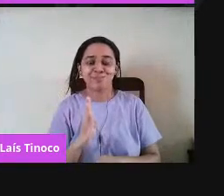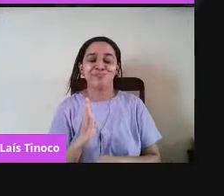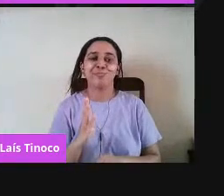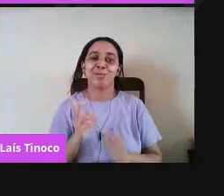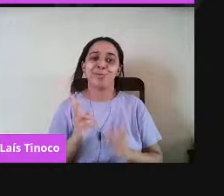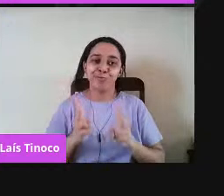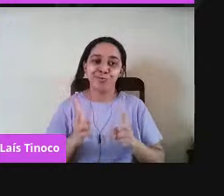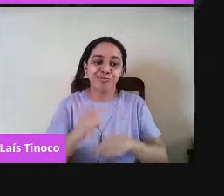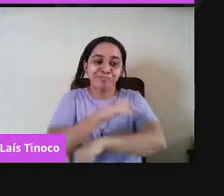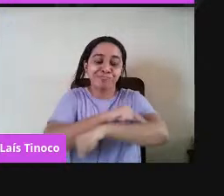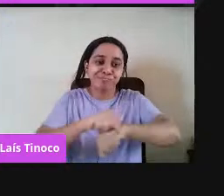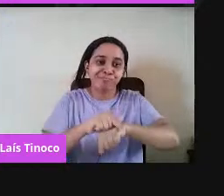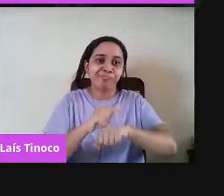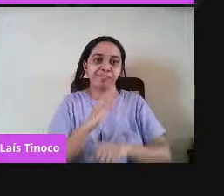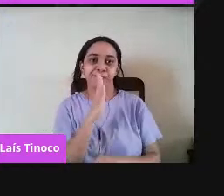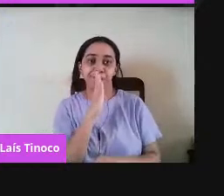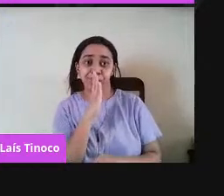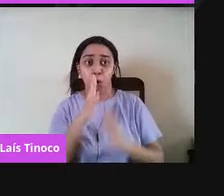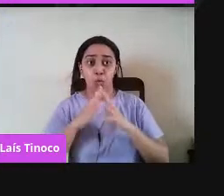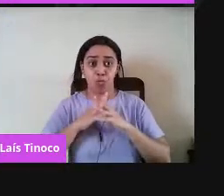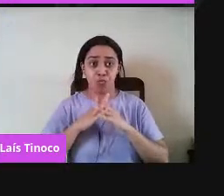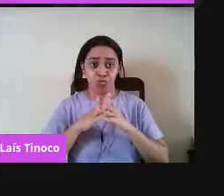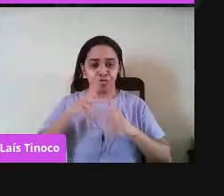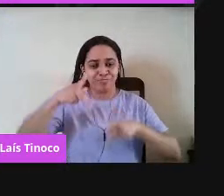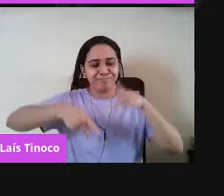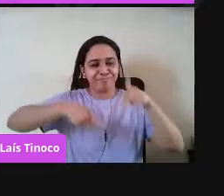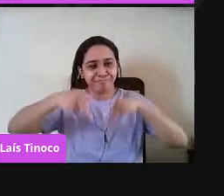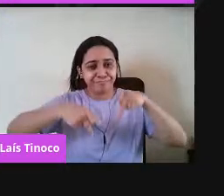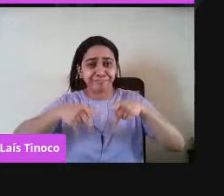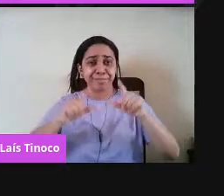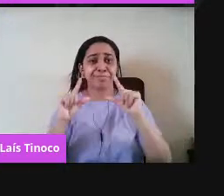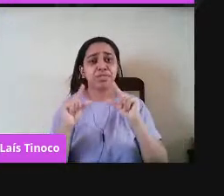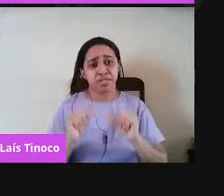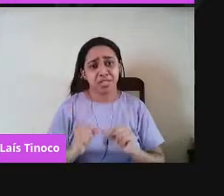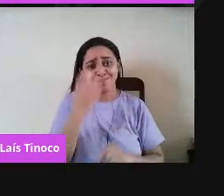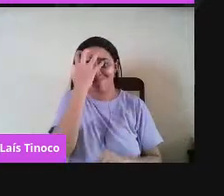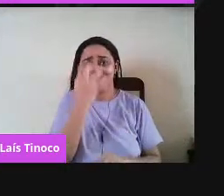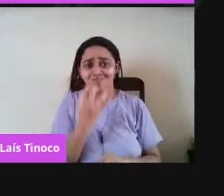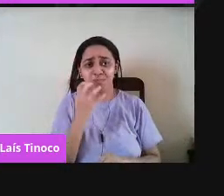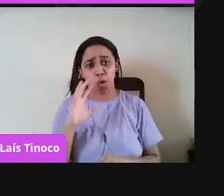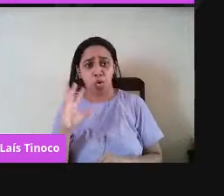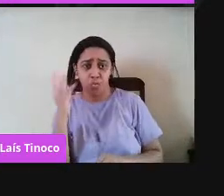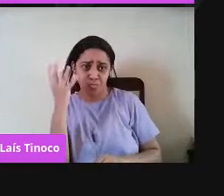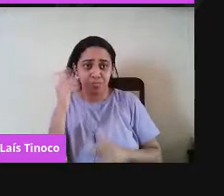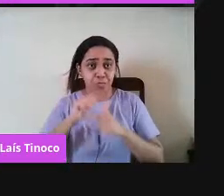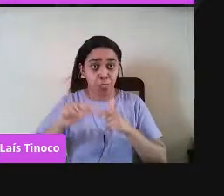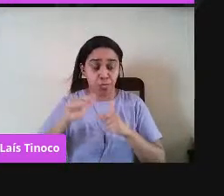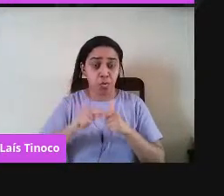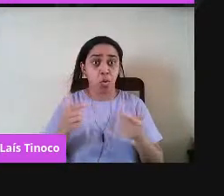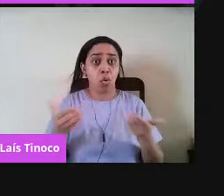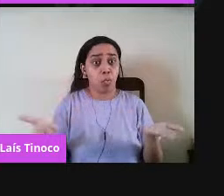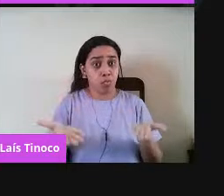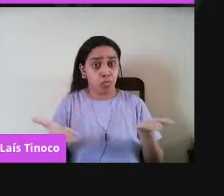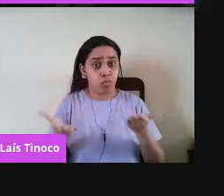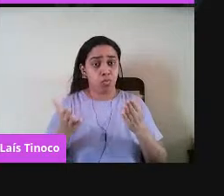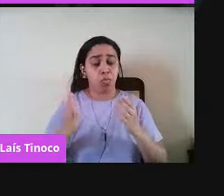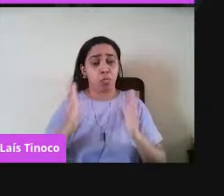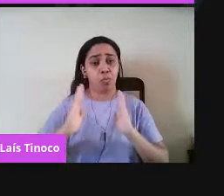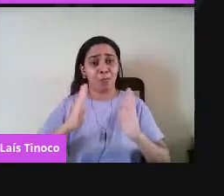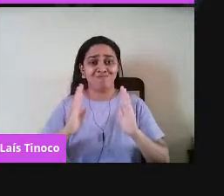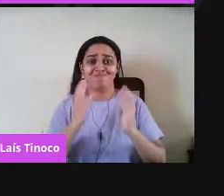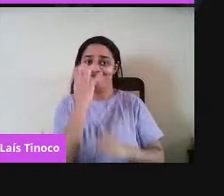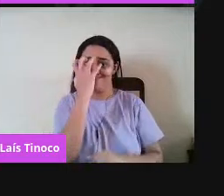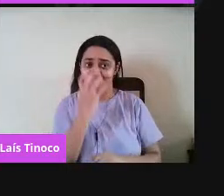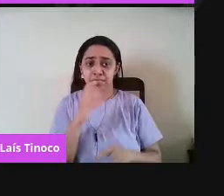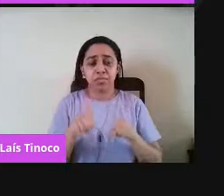confundindo a população e minimizando a gravidade da situação. O momento exige seriedade e medidas protetivas